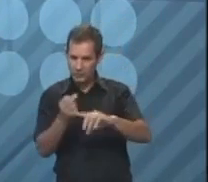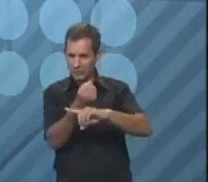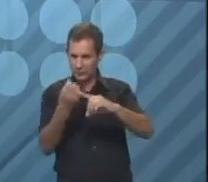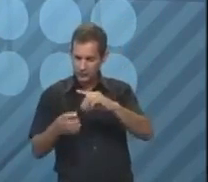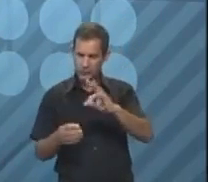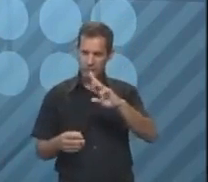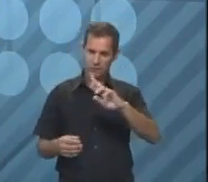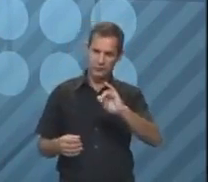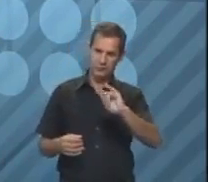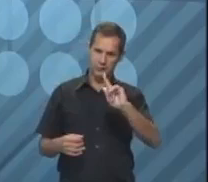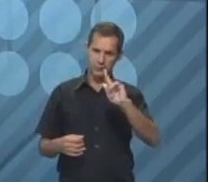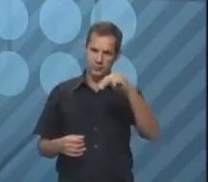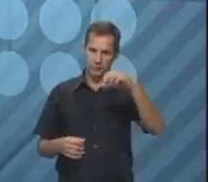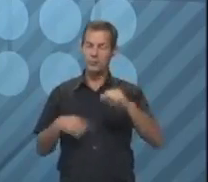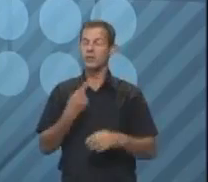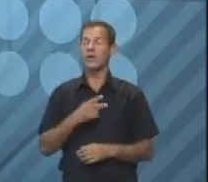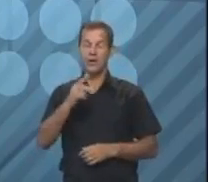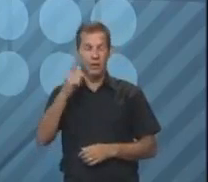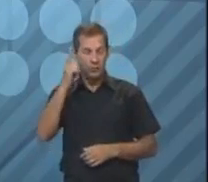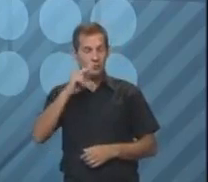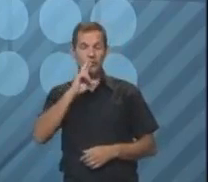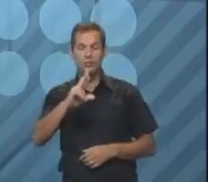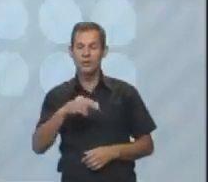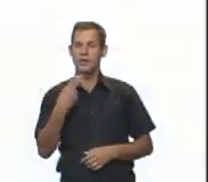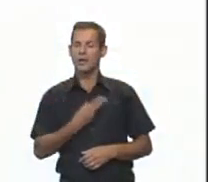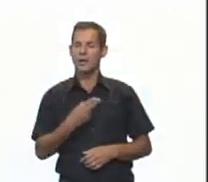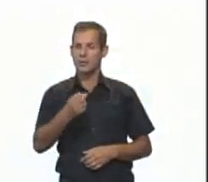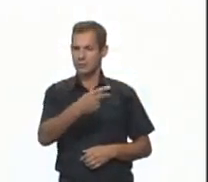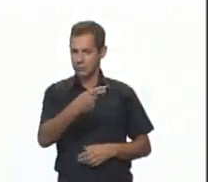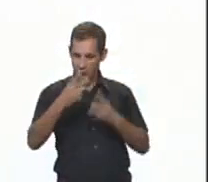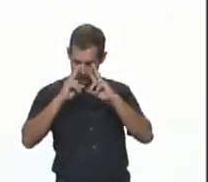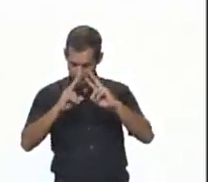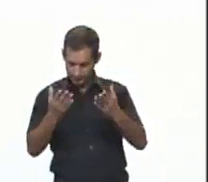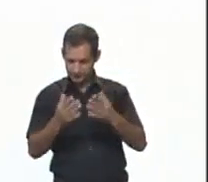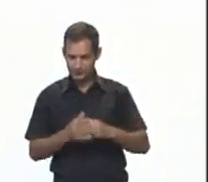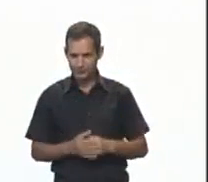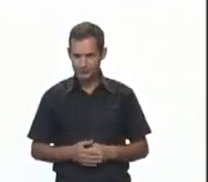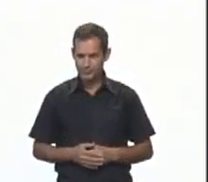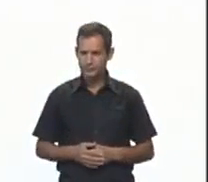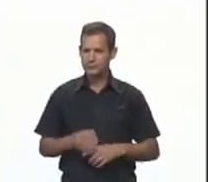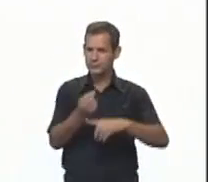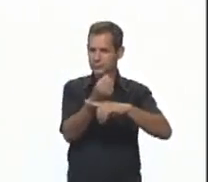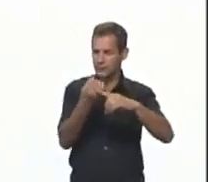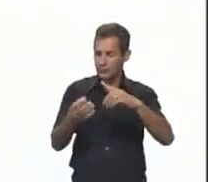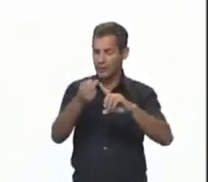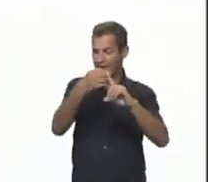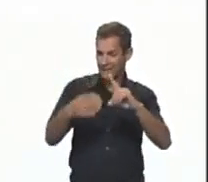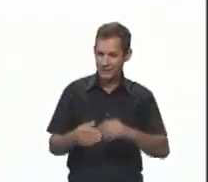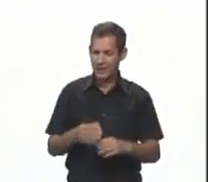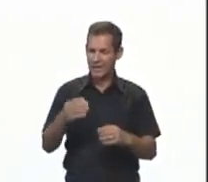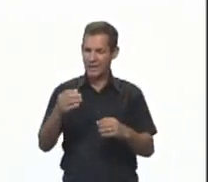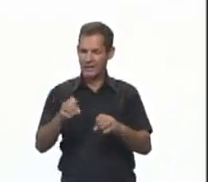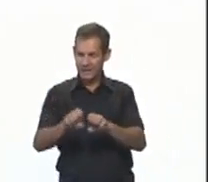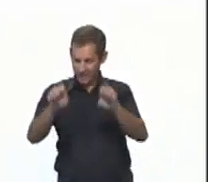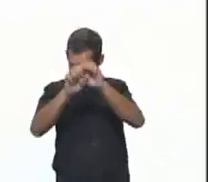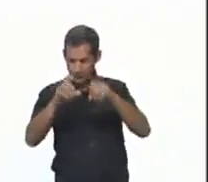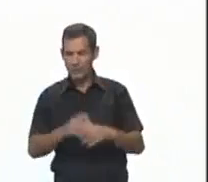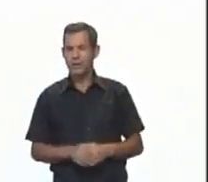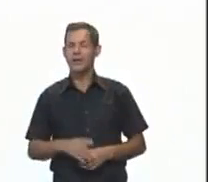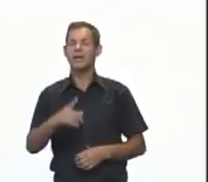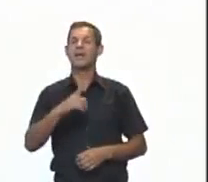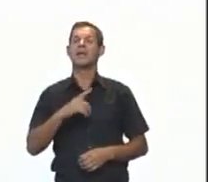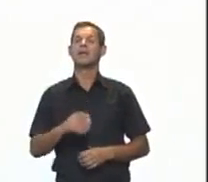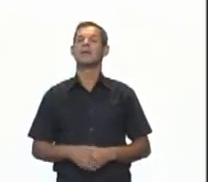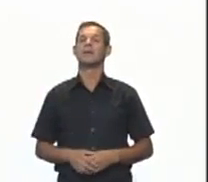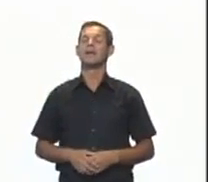funções trigonométricas. Com isso, a gente já consegue resolver a nossa situação. Acompanhe. Então, a função que descreve a fundação, ela vai ser dada